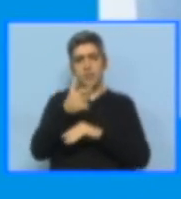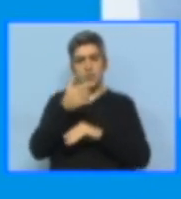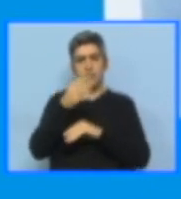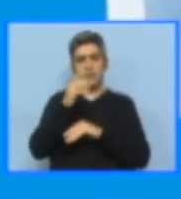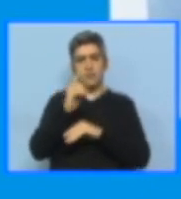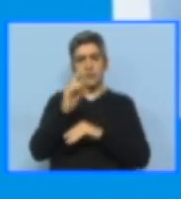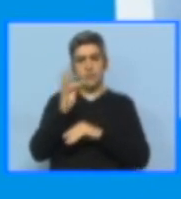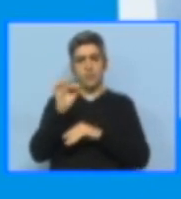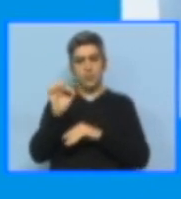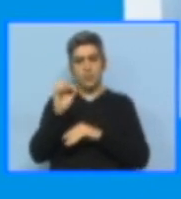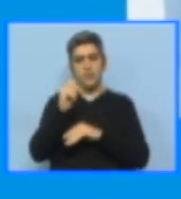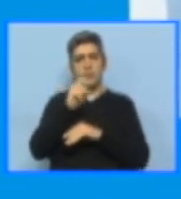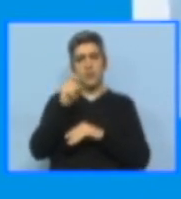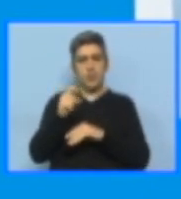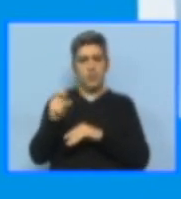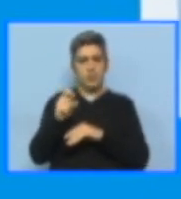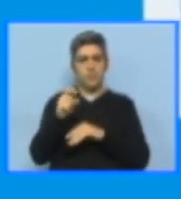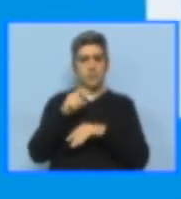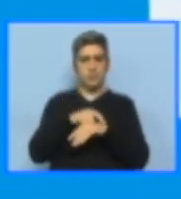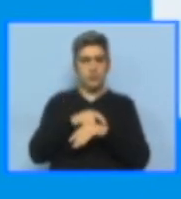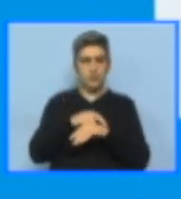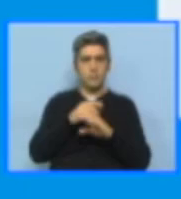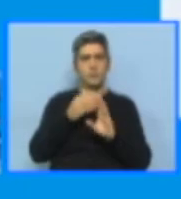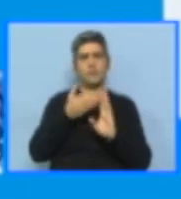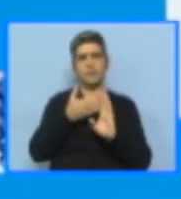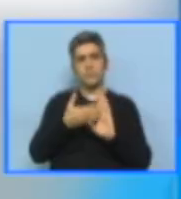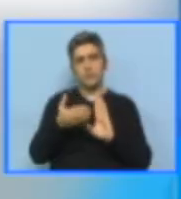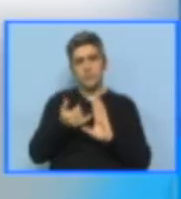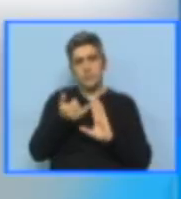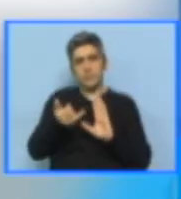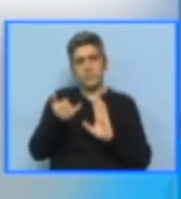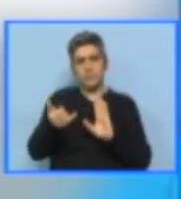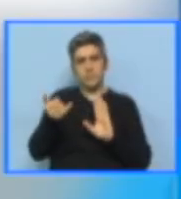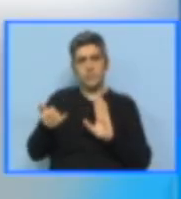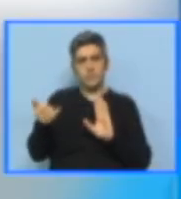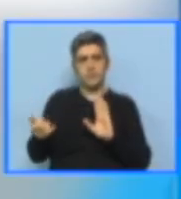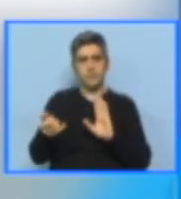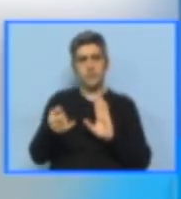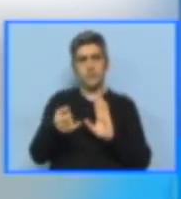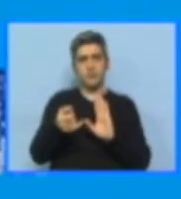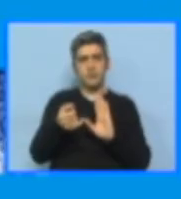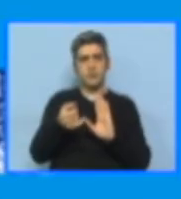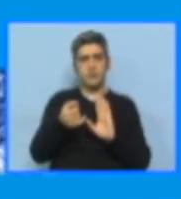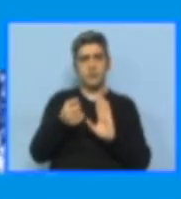1648, com a Paz de Westfália. Seguir-se-ão mais intervenientes. Seguir-se-ão mais, seguindo